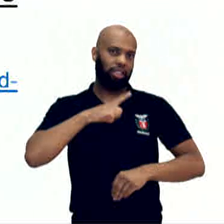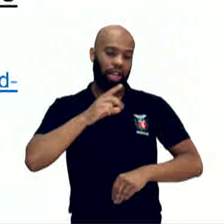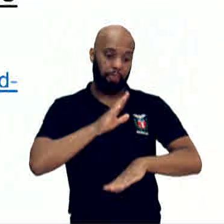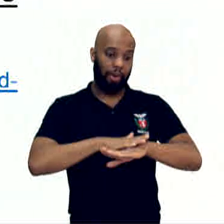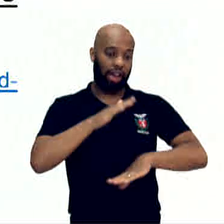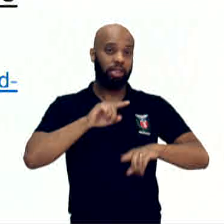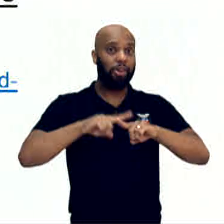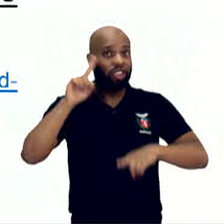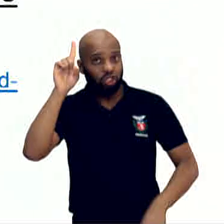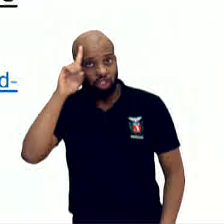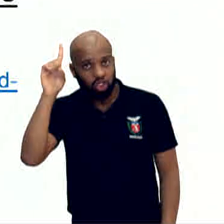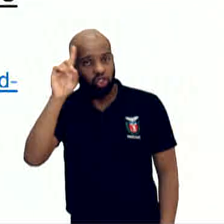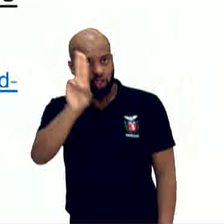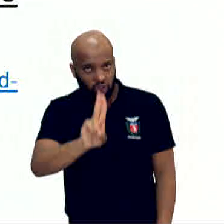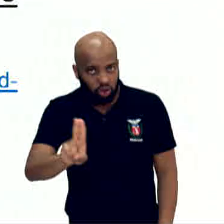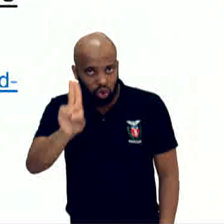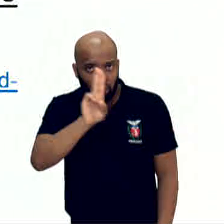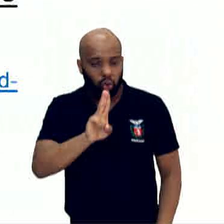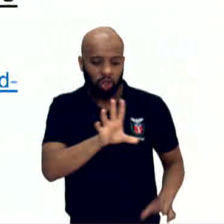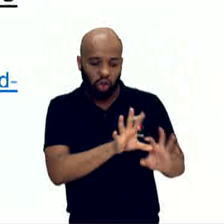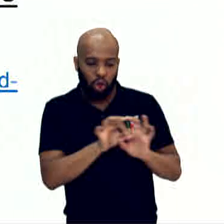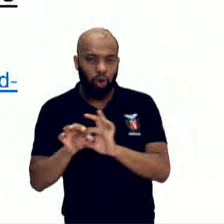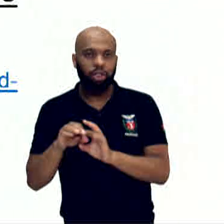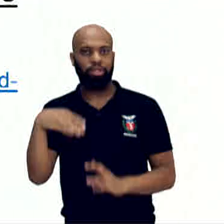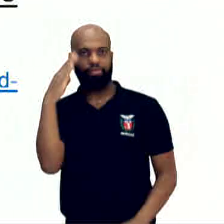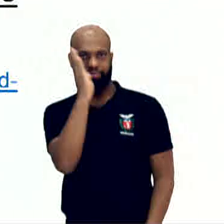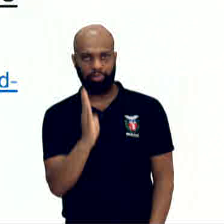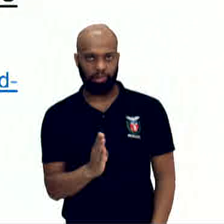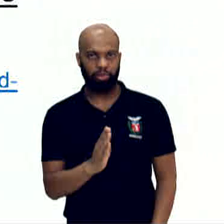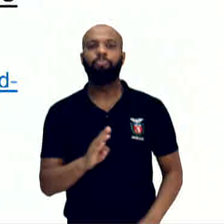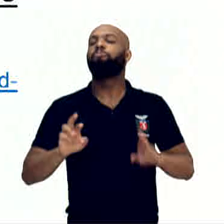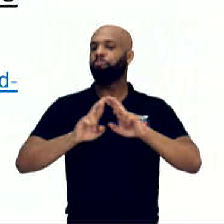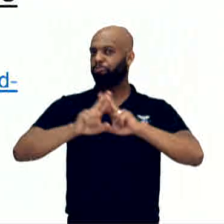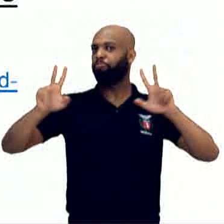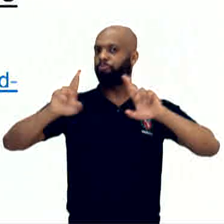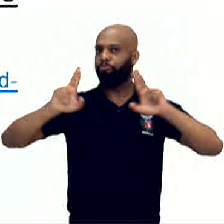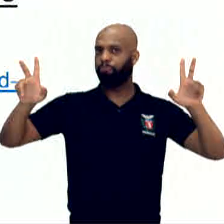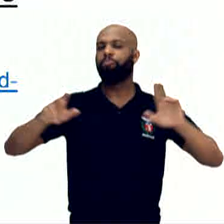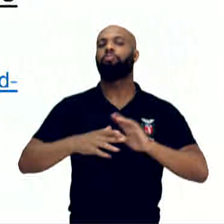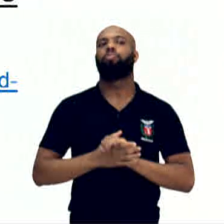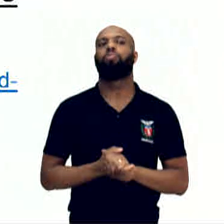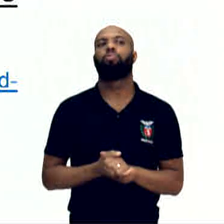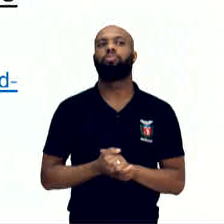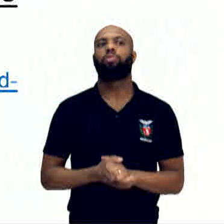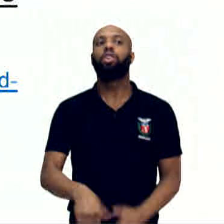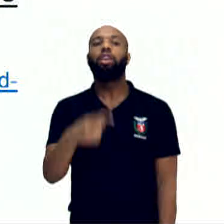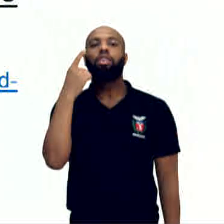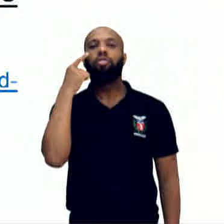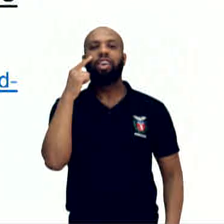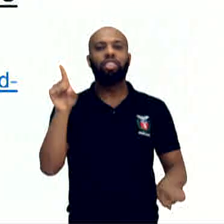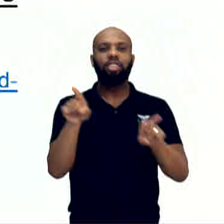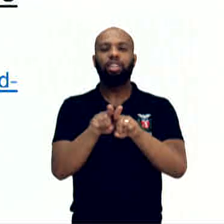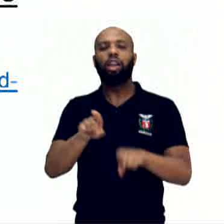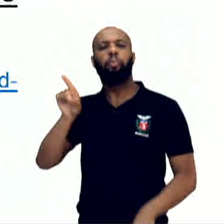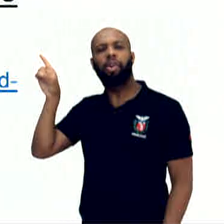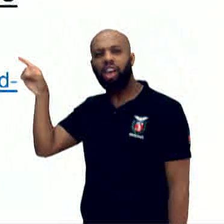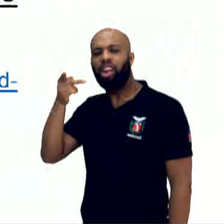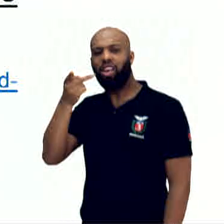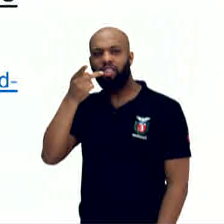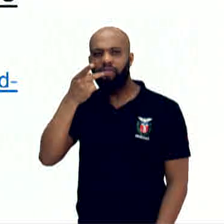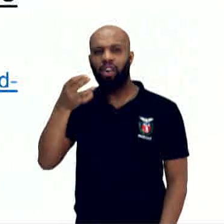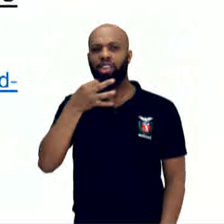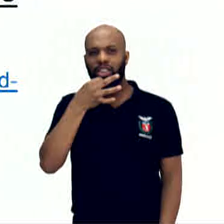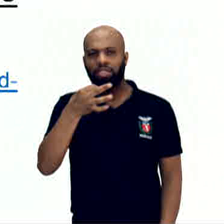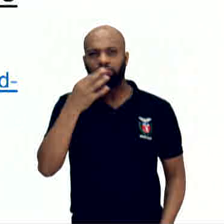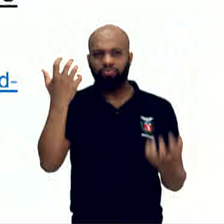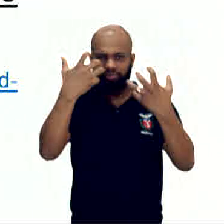que no dia a dia nós fazemos uso, inclusive no contexto brasileiro, é um pouquinho diferente. Olha o questionamento dele, que é a nossa reflexão também para